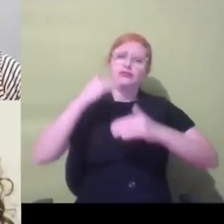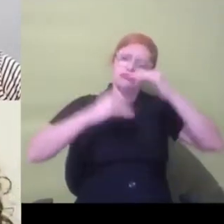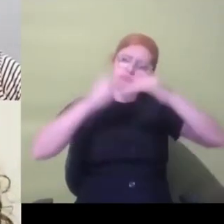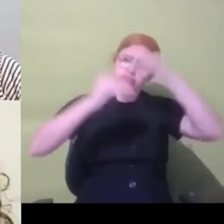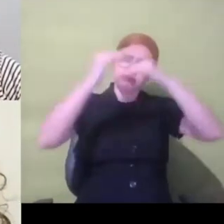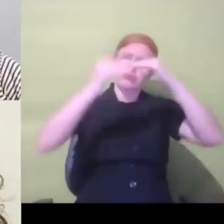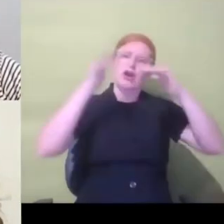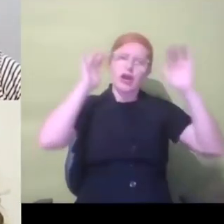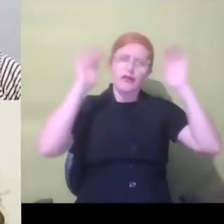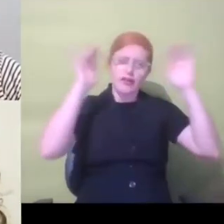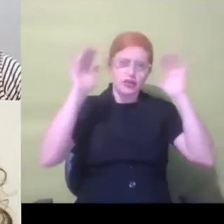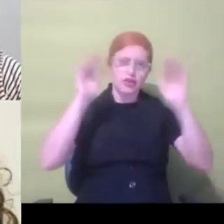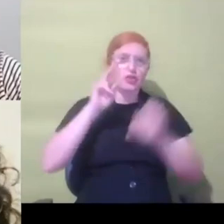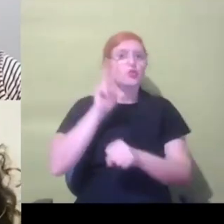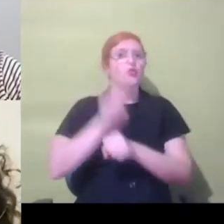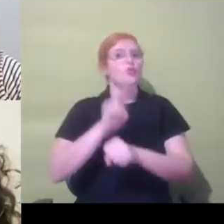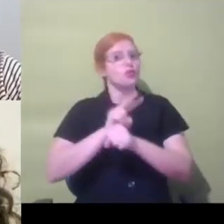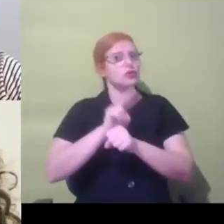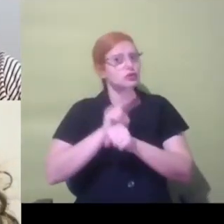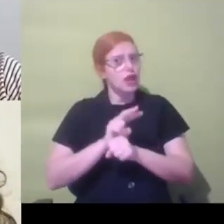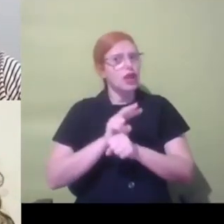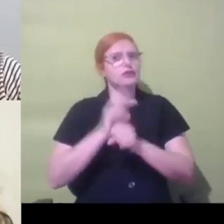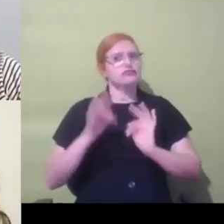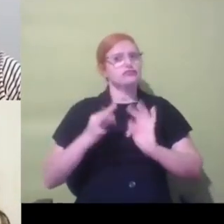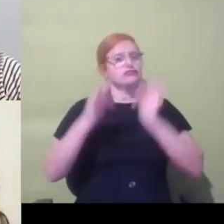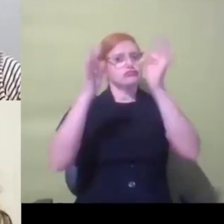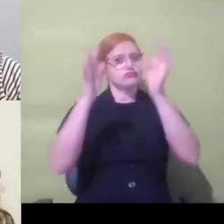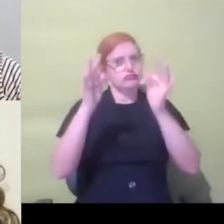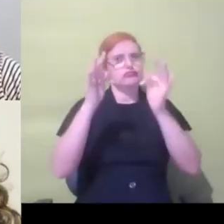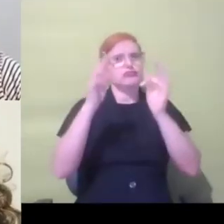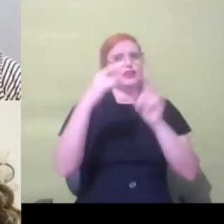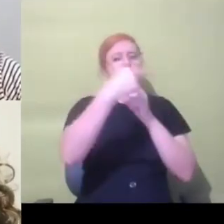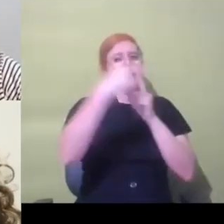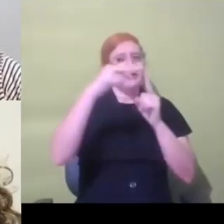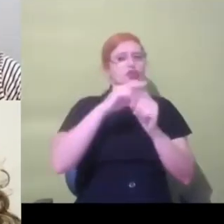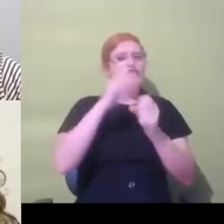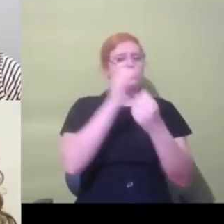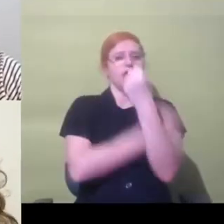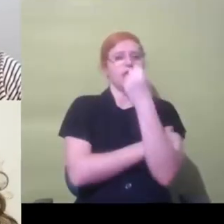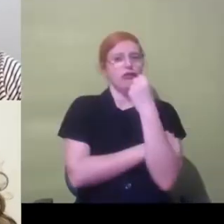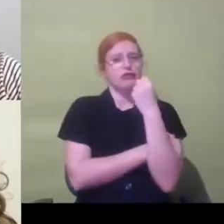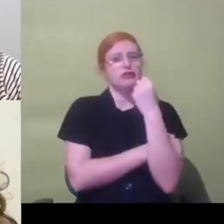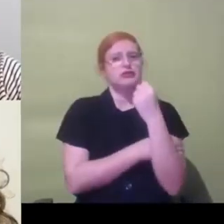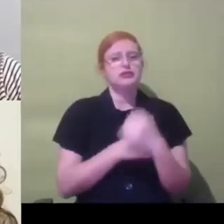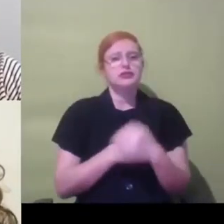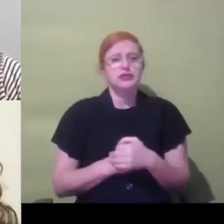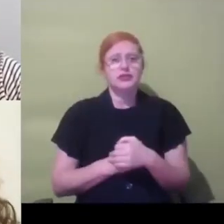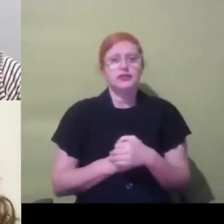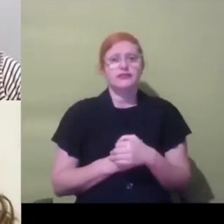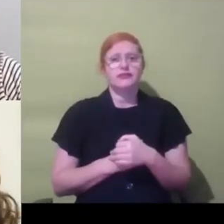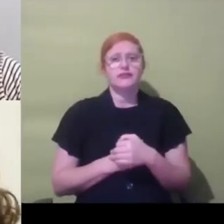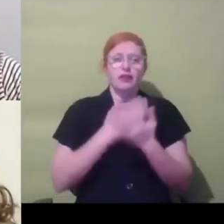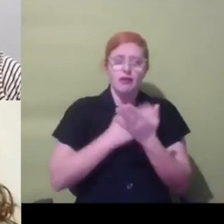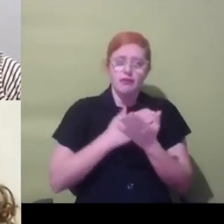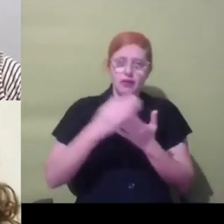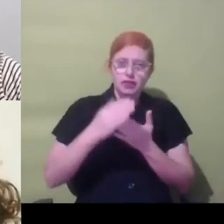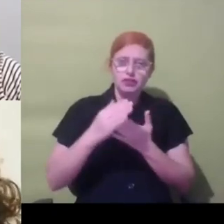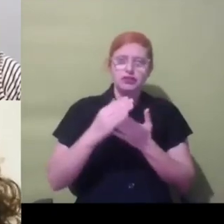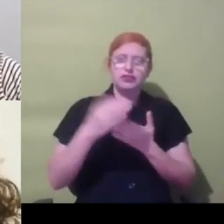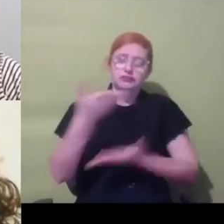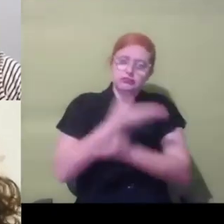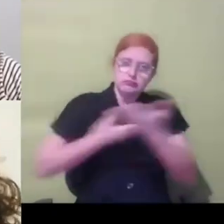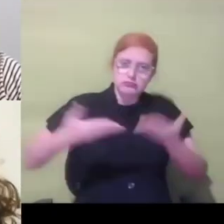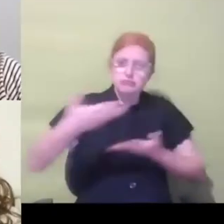reflexões sobre esses cuidados digitais, assim, a partir de uma perspectiva feminista, né? A partir dessas